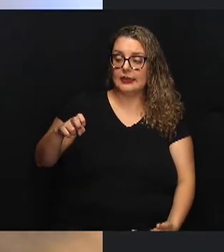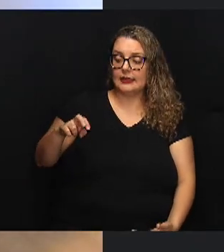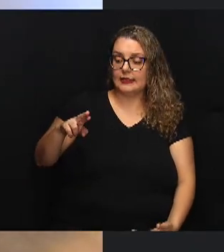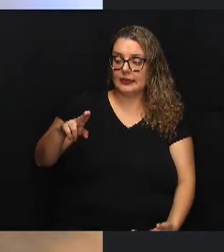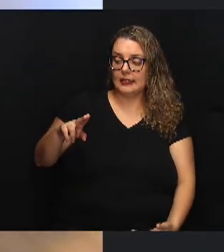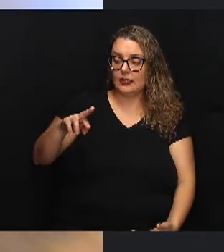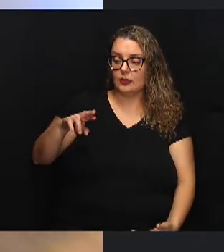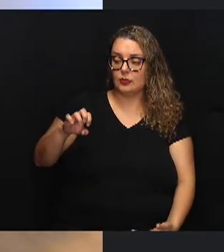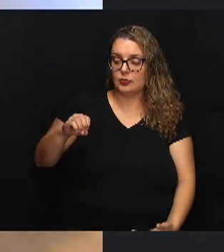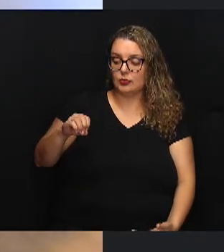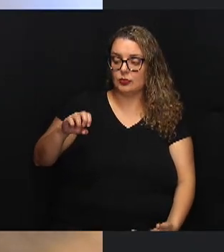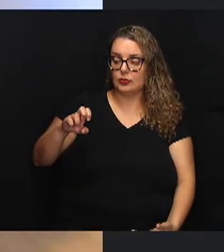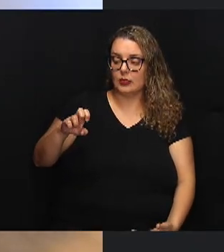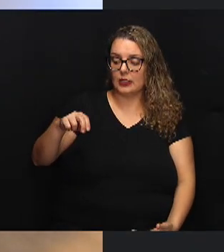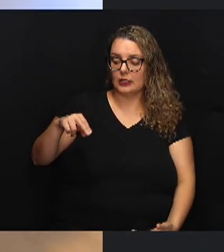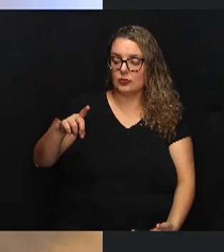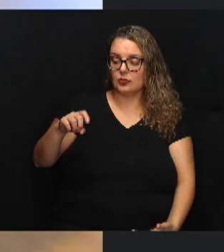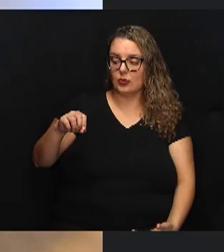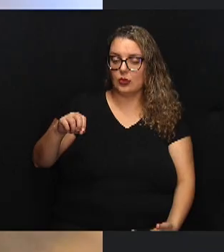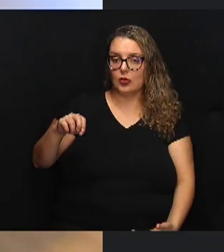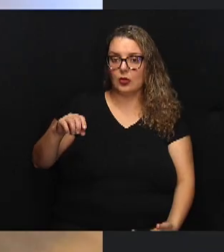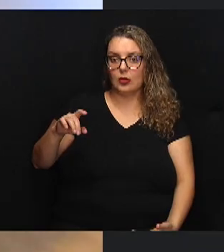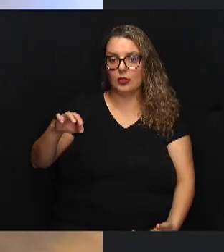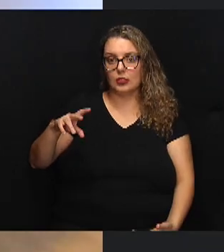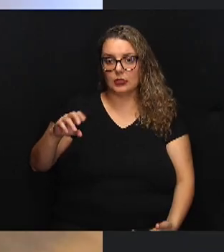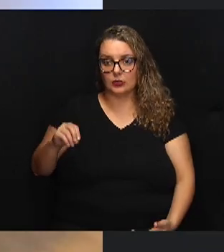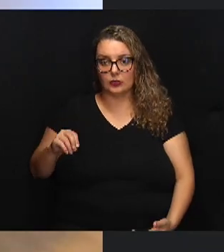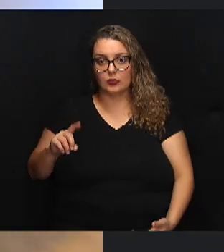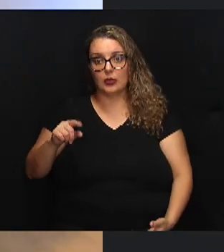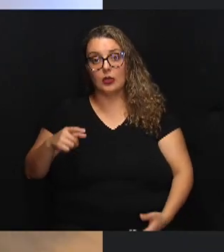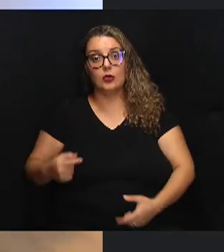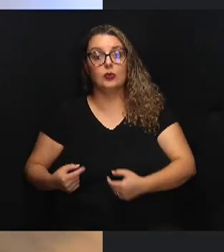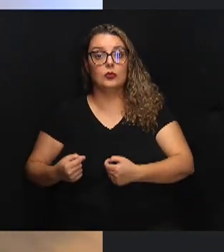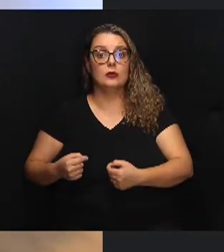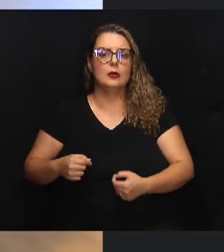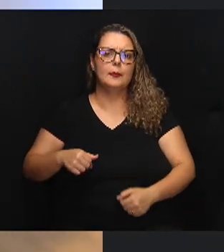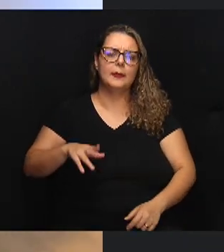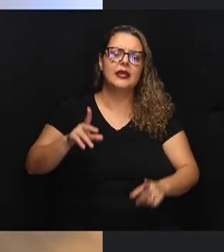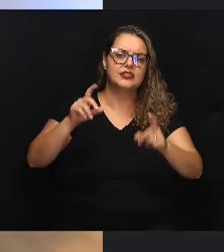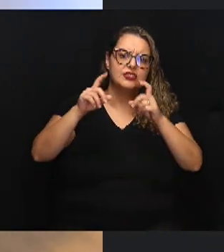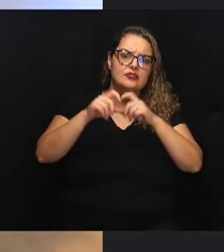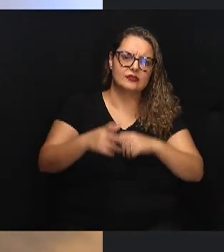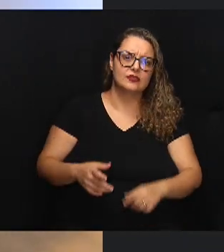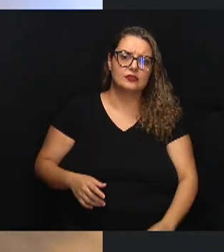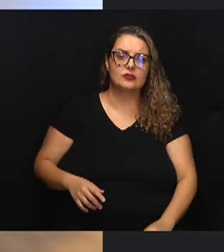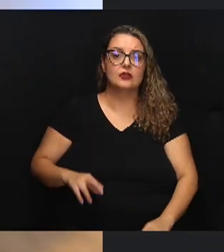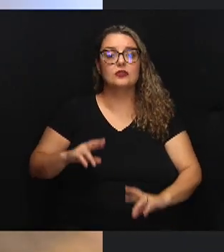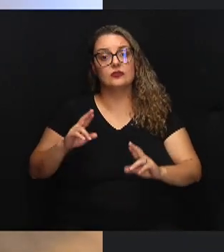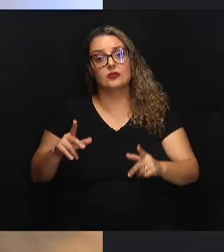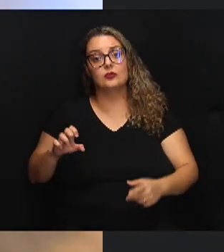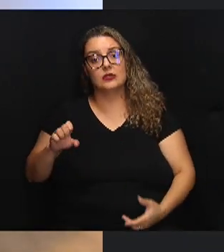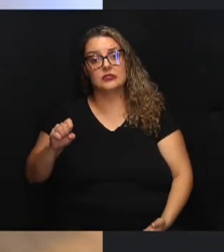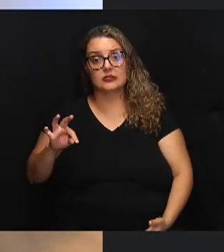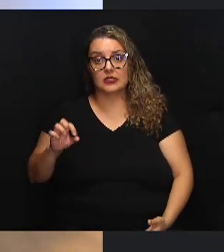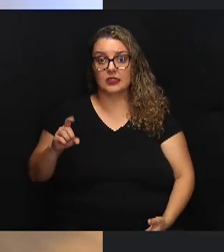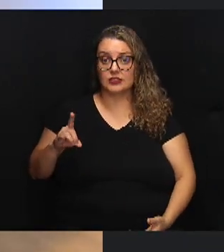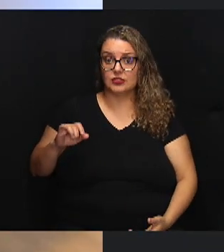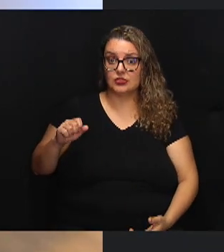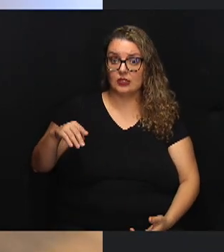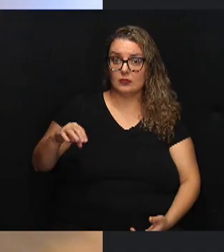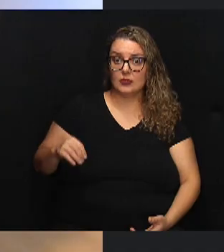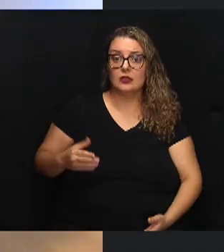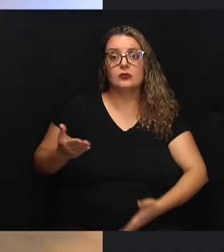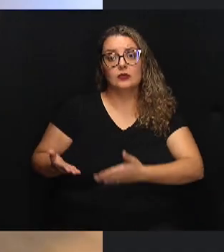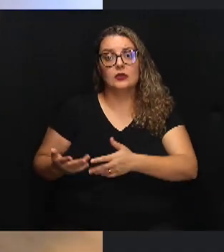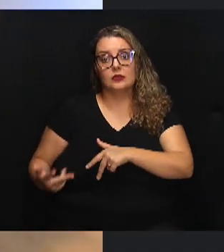aquele tumor menos comum, é um tumor mais raro, é diferente o estadiamento e geralmente se trata de